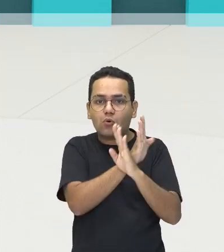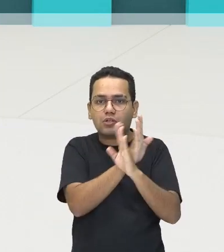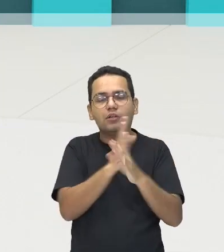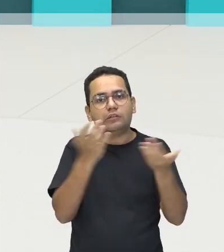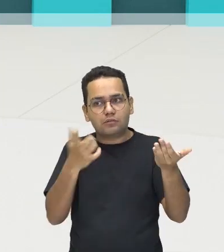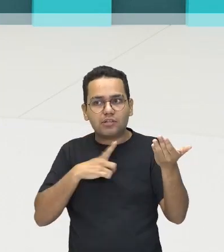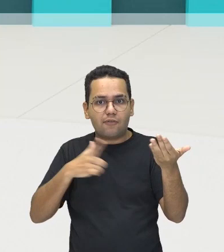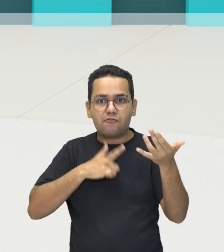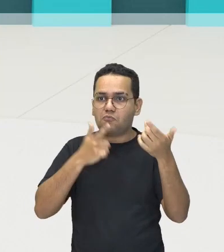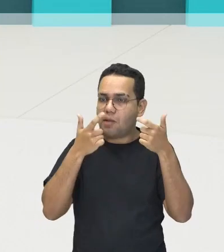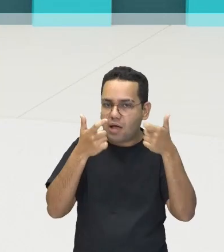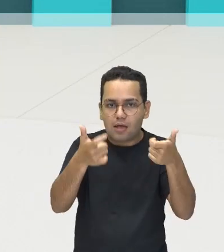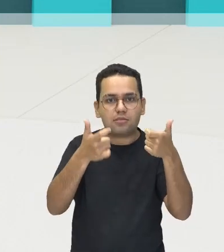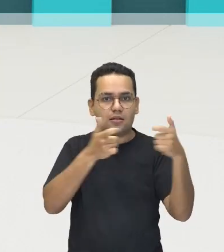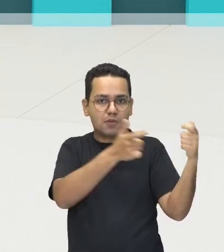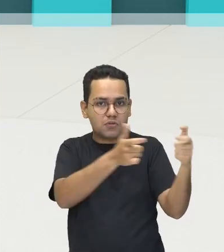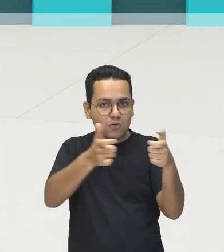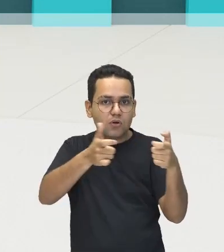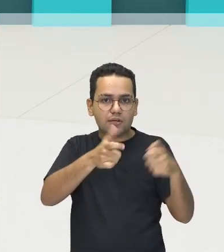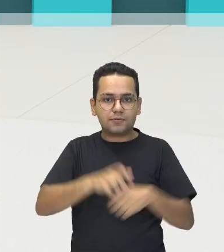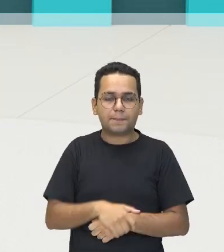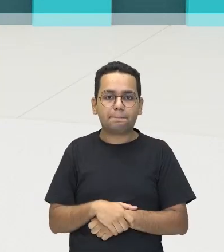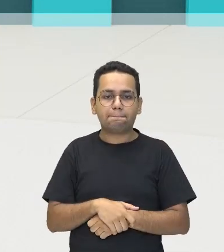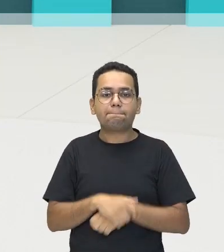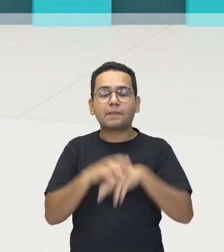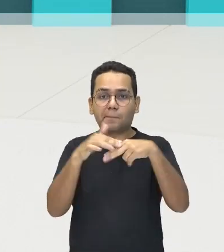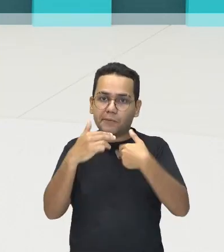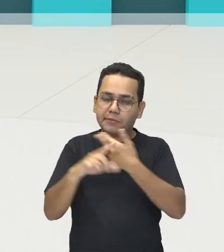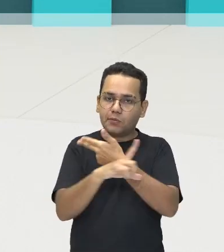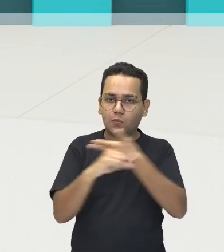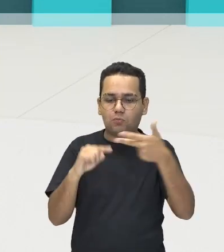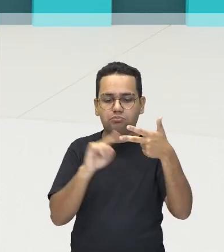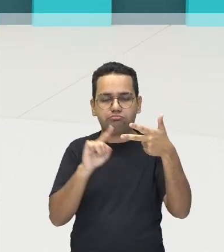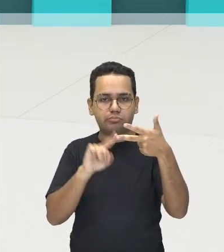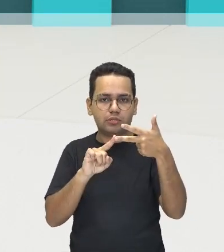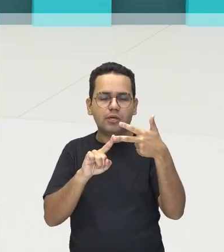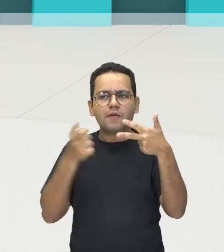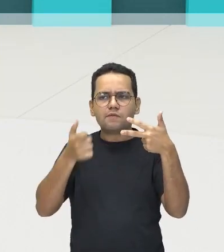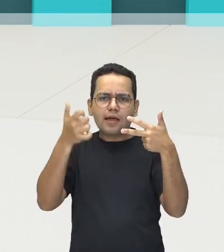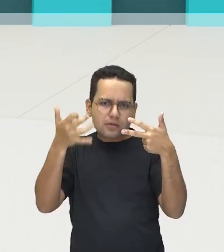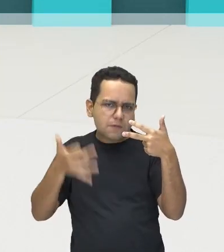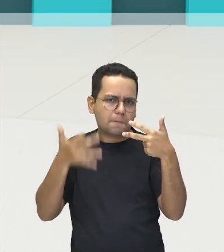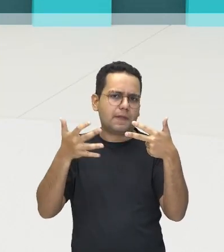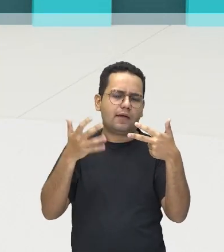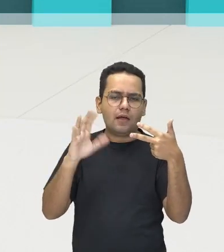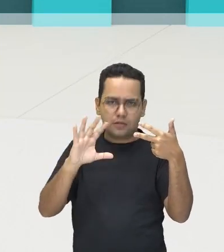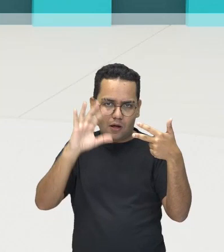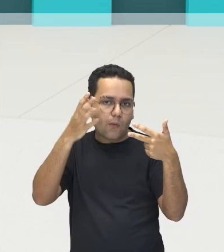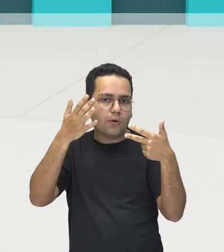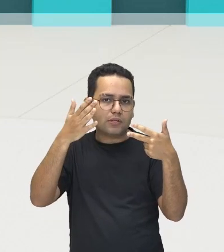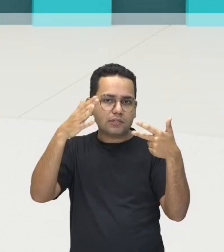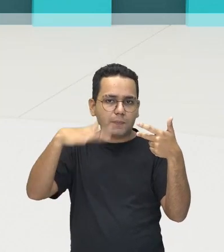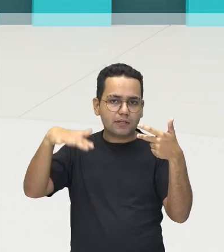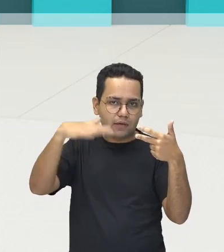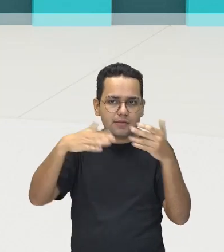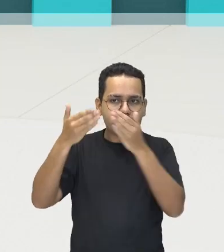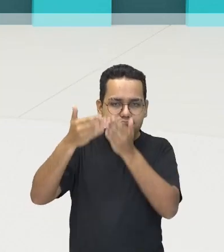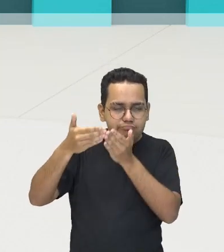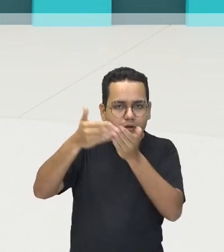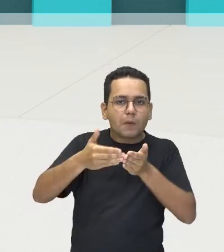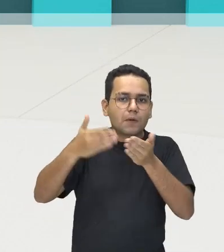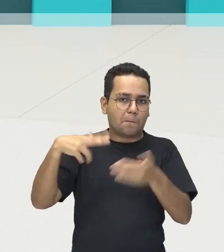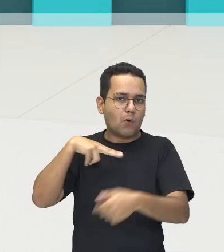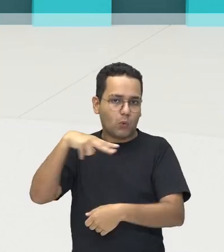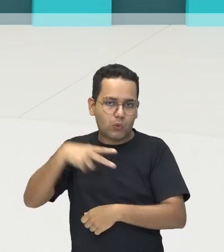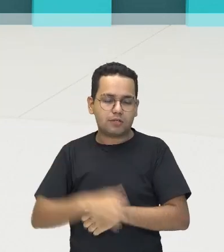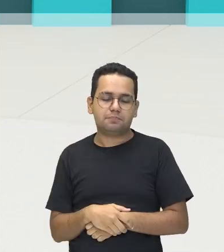território, tá bom? Então, Luiz Vaz de Camões, por exemplo, vai tratar dessa grandiosidade do povo português no livro Os Lusíadas. Então, esse é o